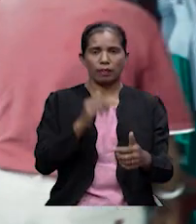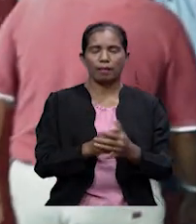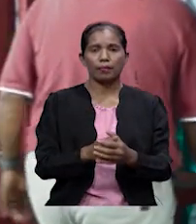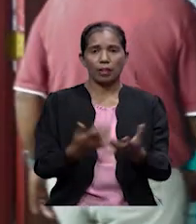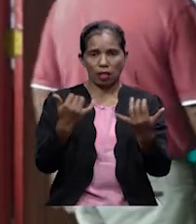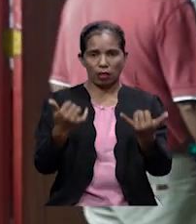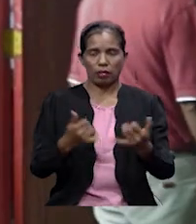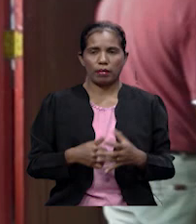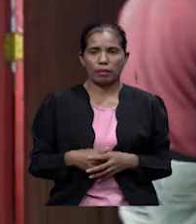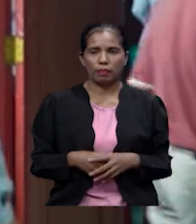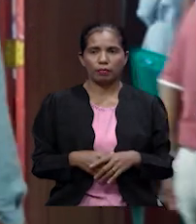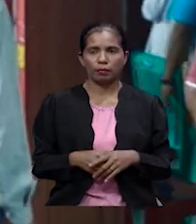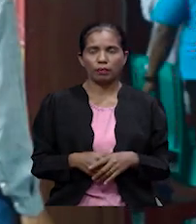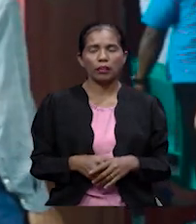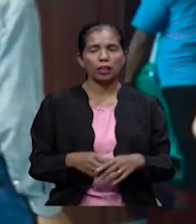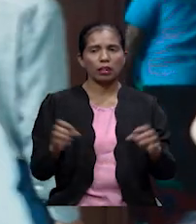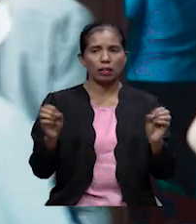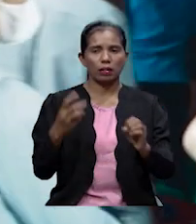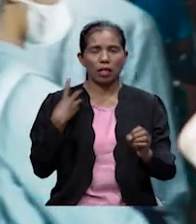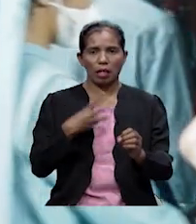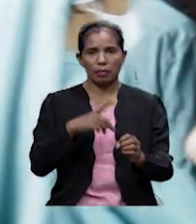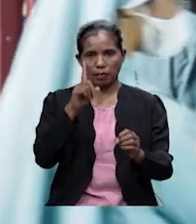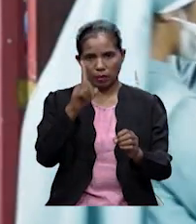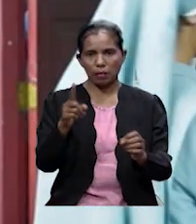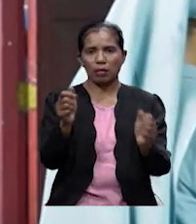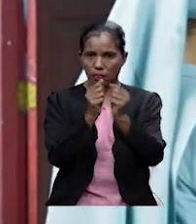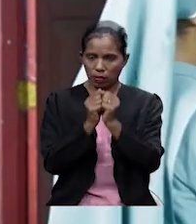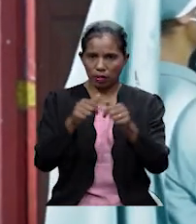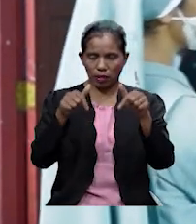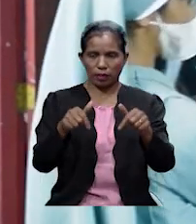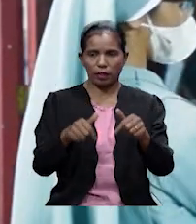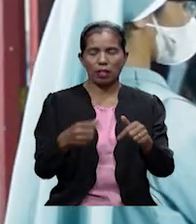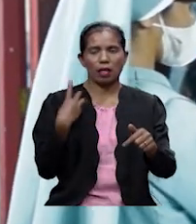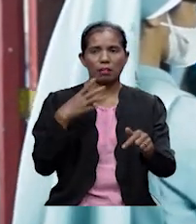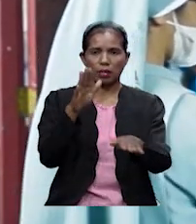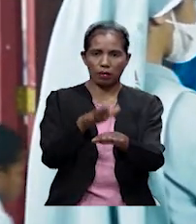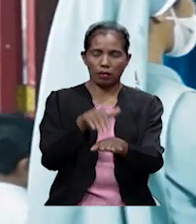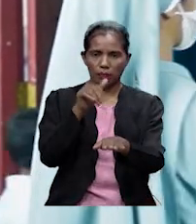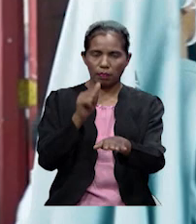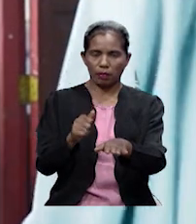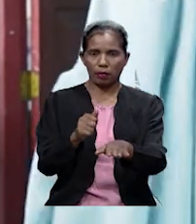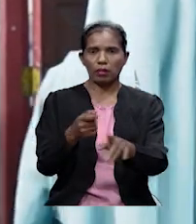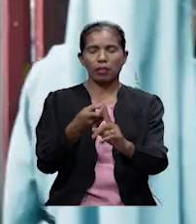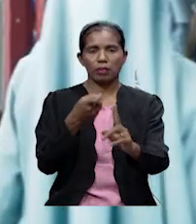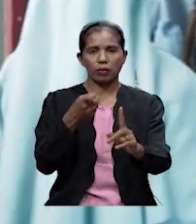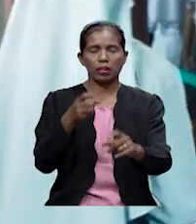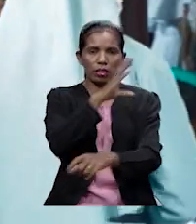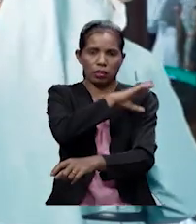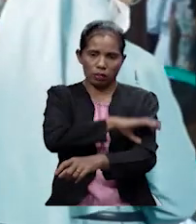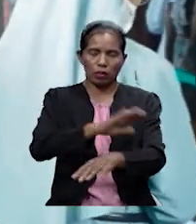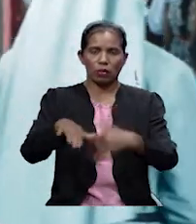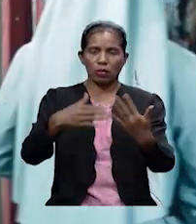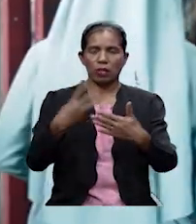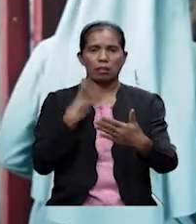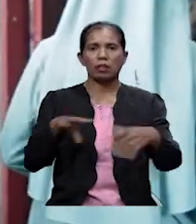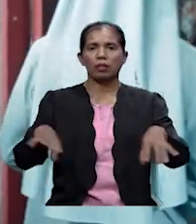nene Laos ami mesak mabe hamutu hene ami konvida ho be atur dadi husi siguransa hututu ami servisu hamutu